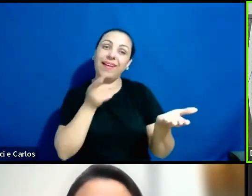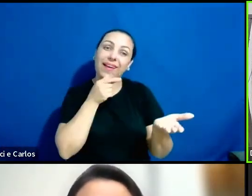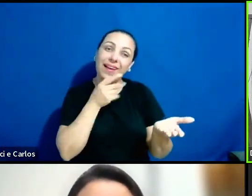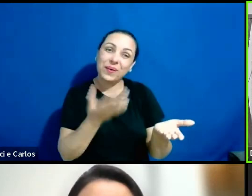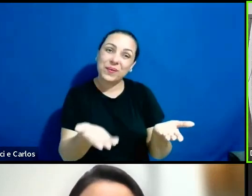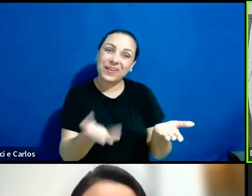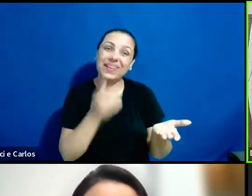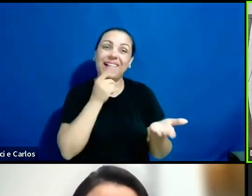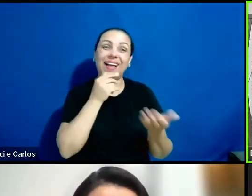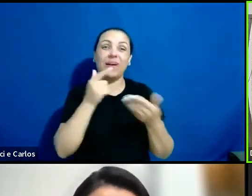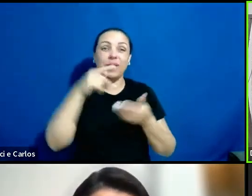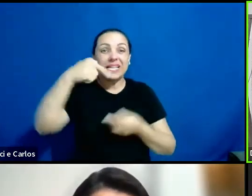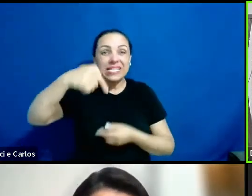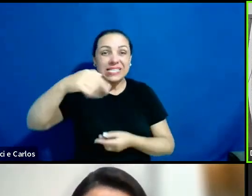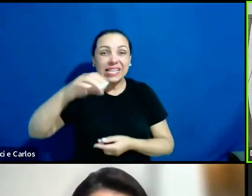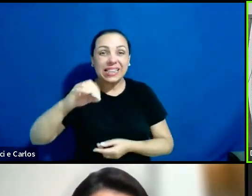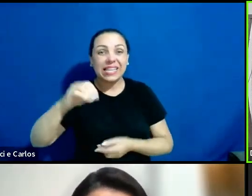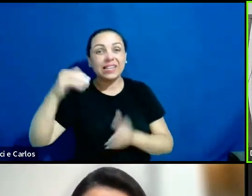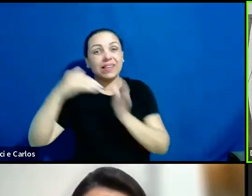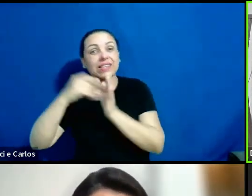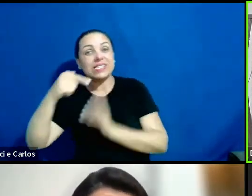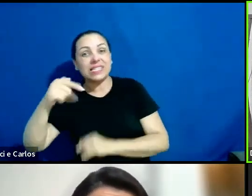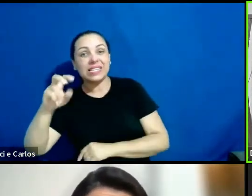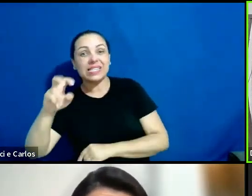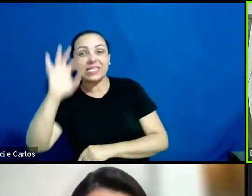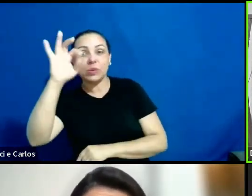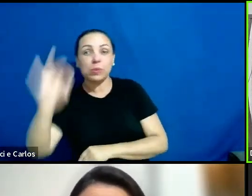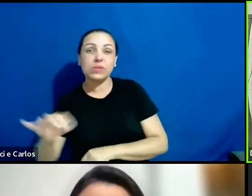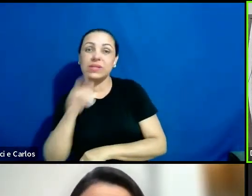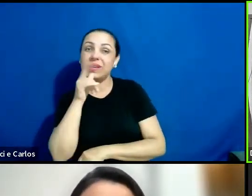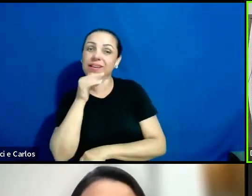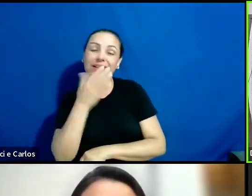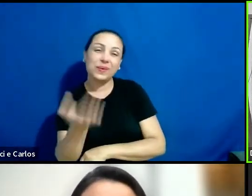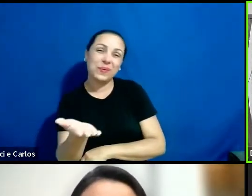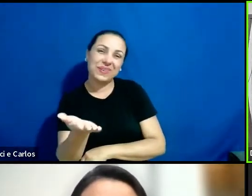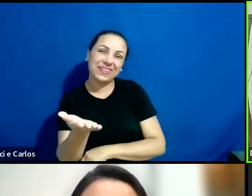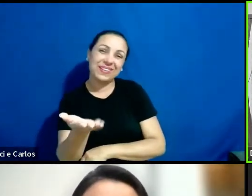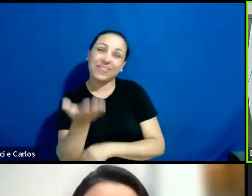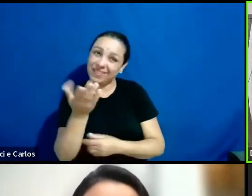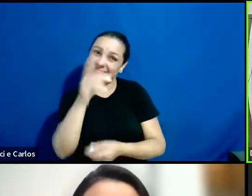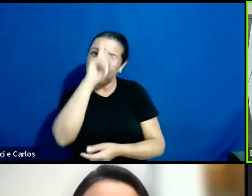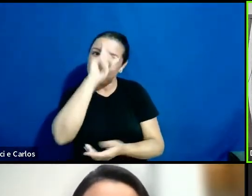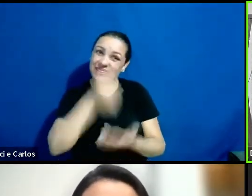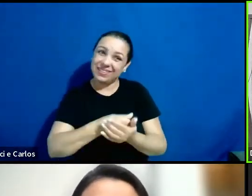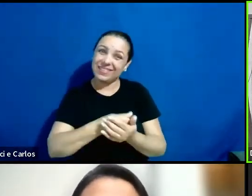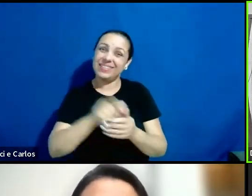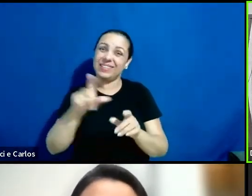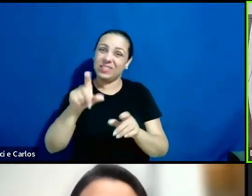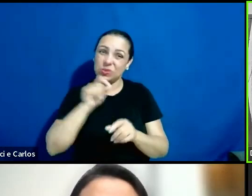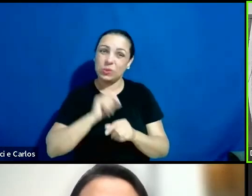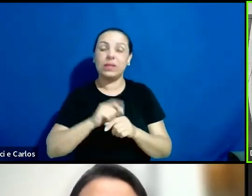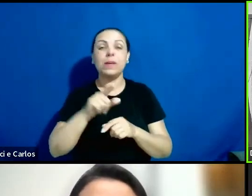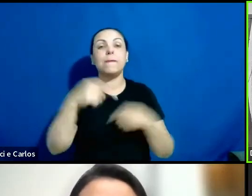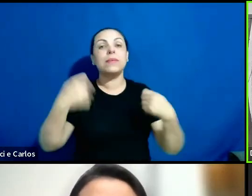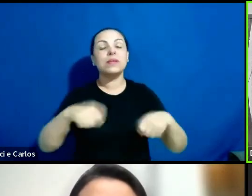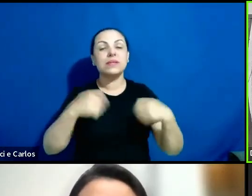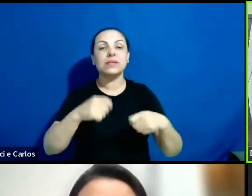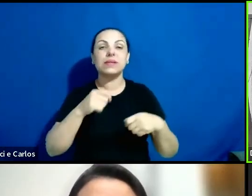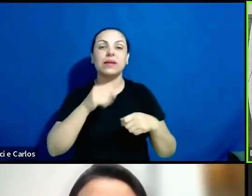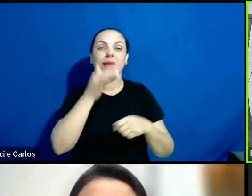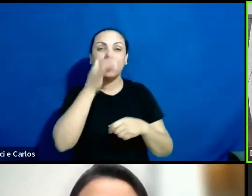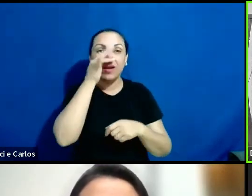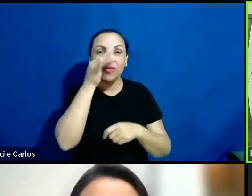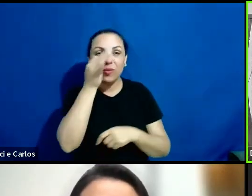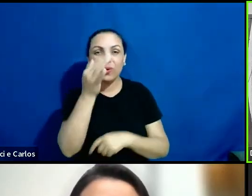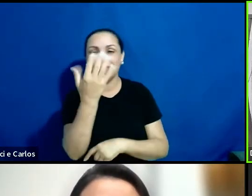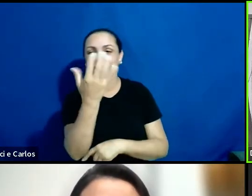acaba tudo. Então a água, gente, é tudo na nossa vida. Não é só para nós não, viu? Para as plantas, para os